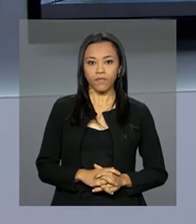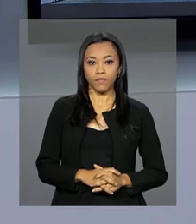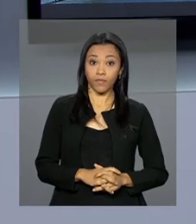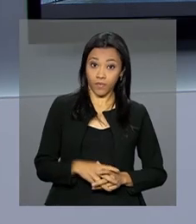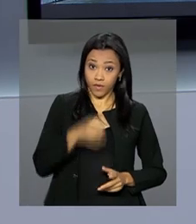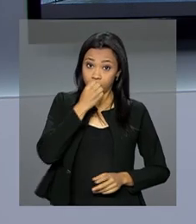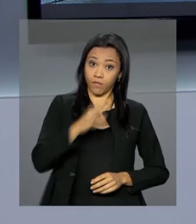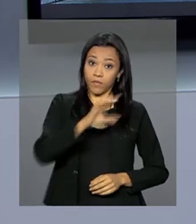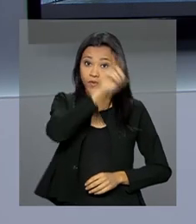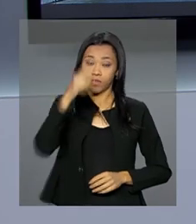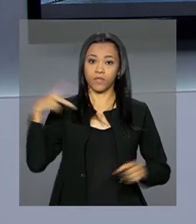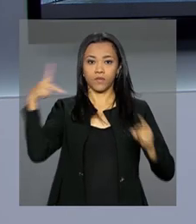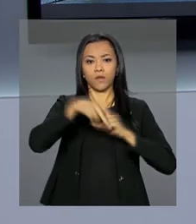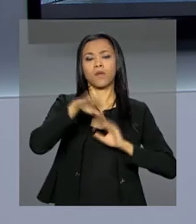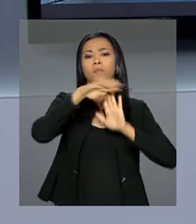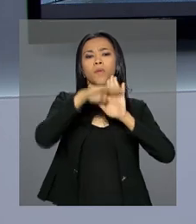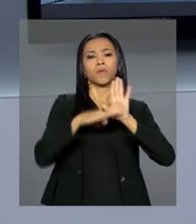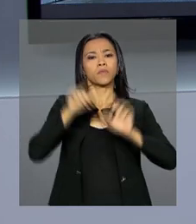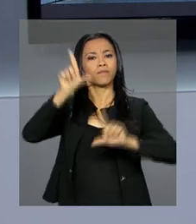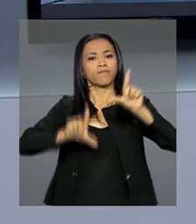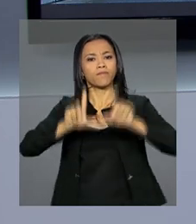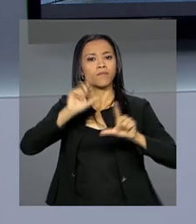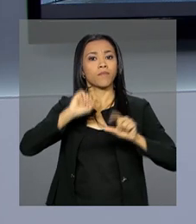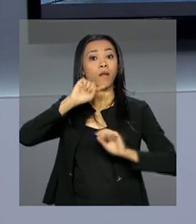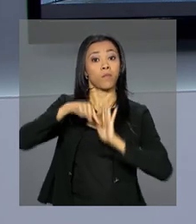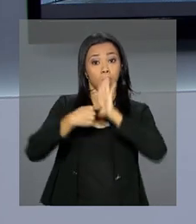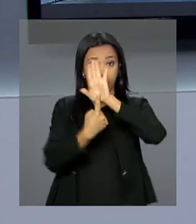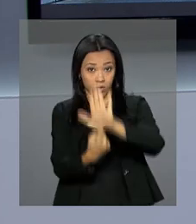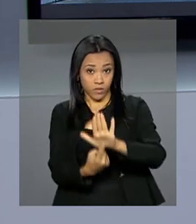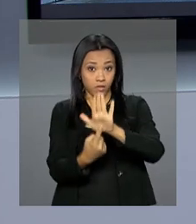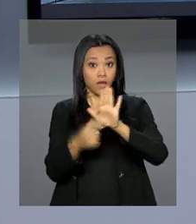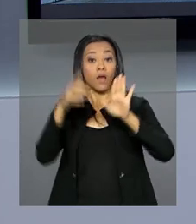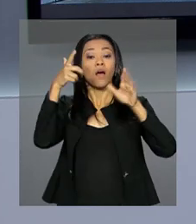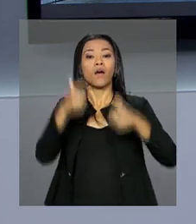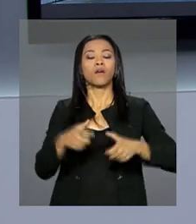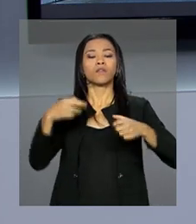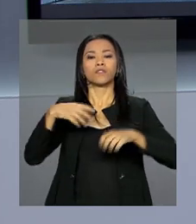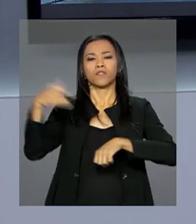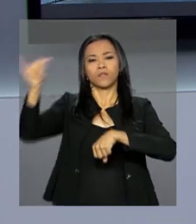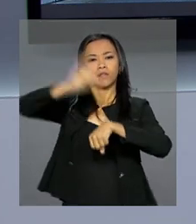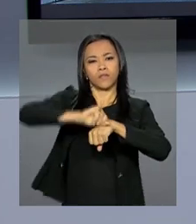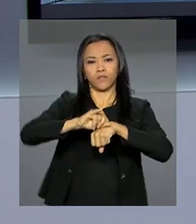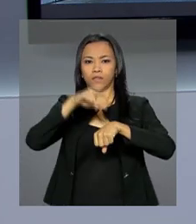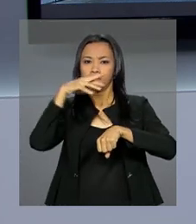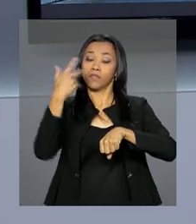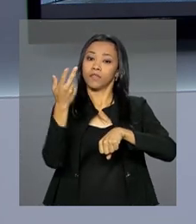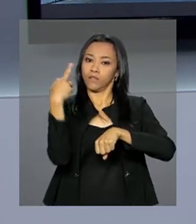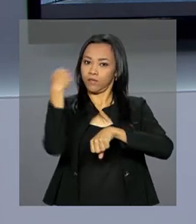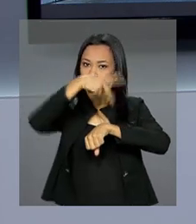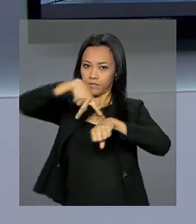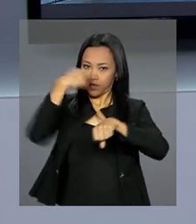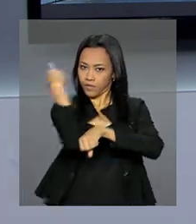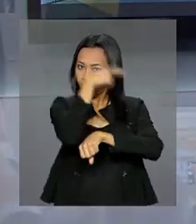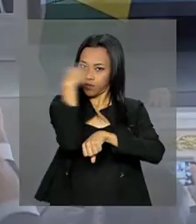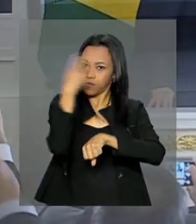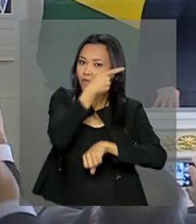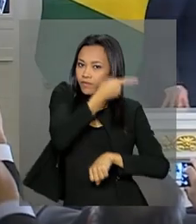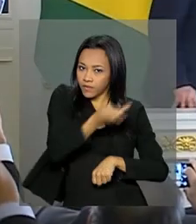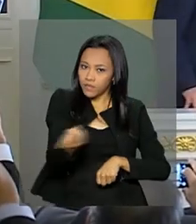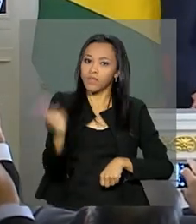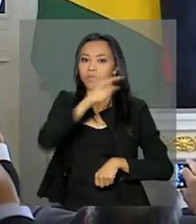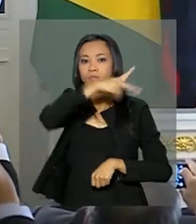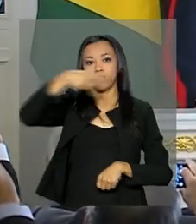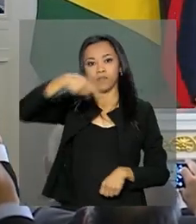Olá, bom dia. Interrompemos a nossa programação para transmitir ao vivo, direto de Moscou, a visita do presidente Michel Temer à Rússia.